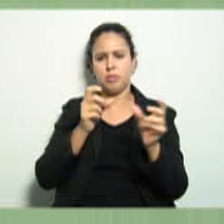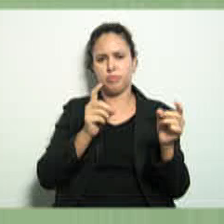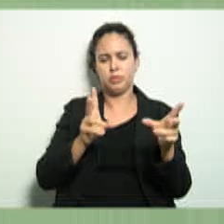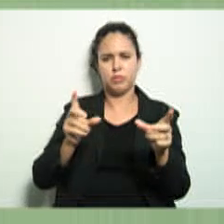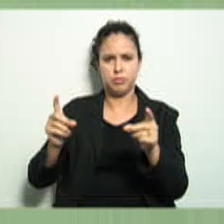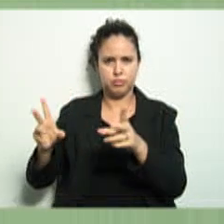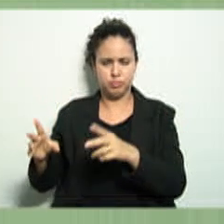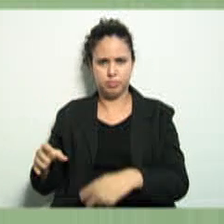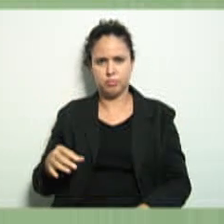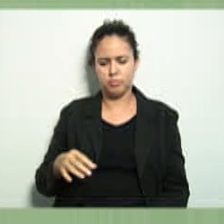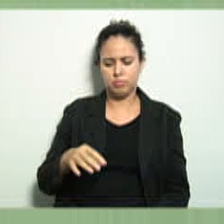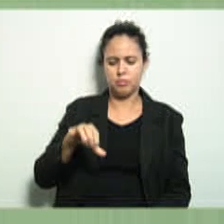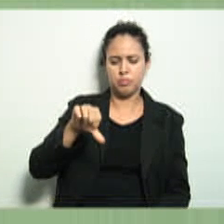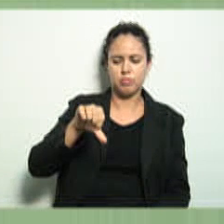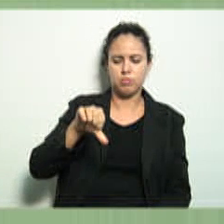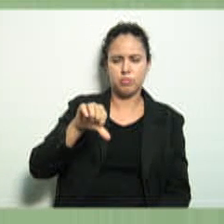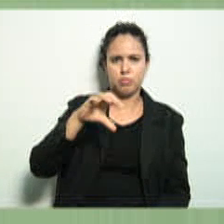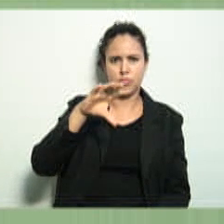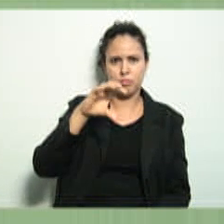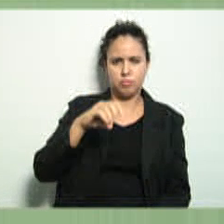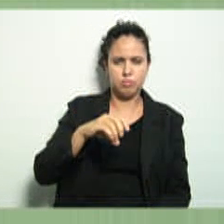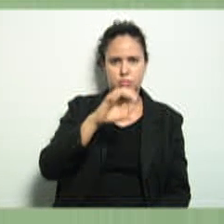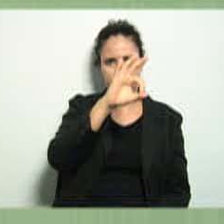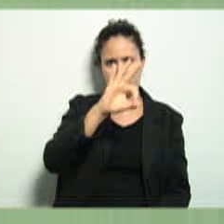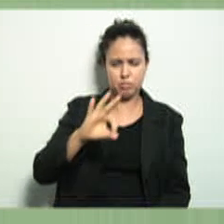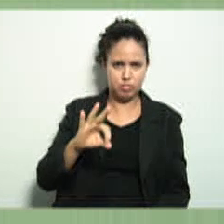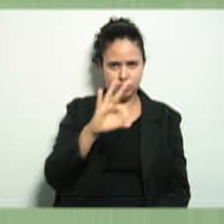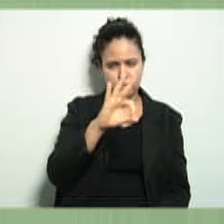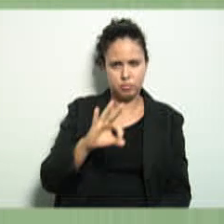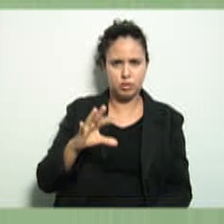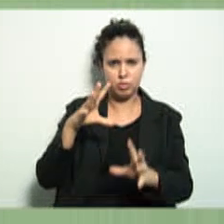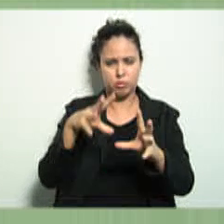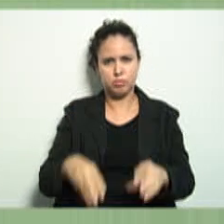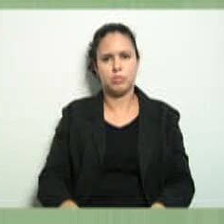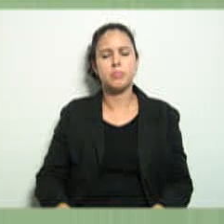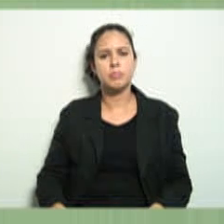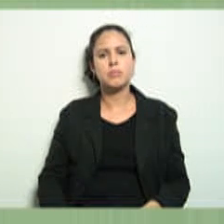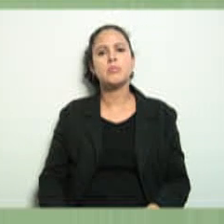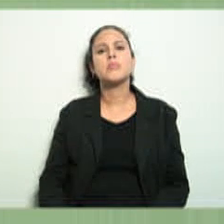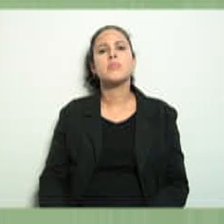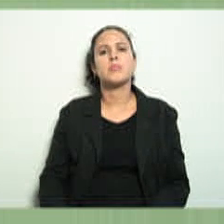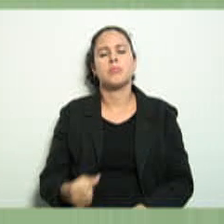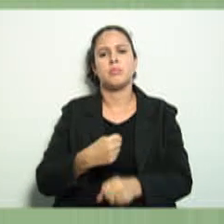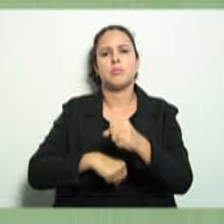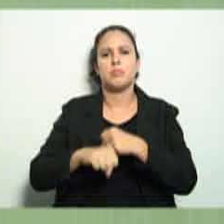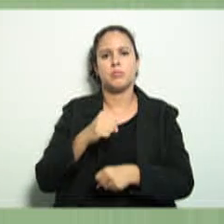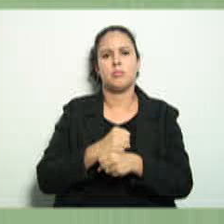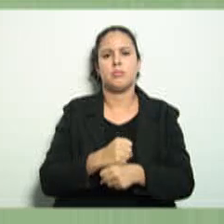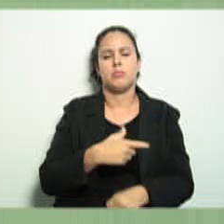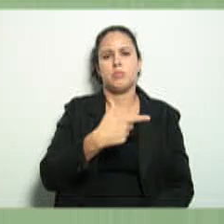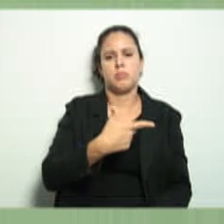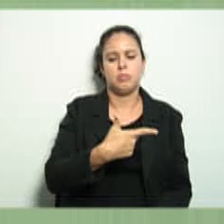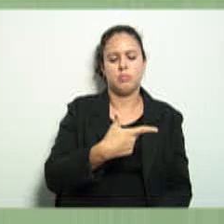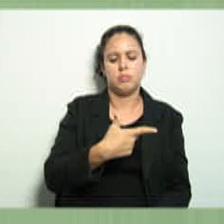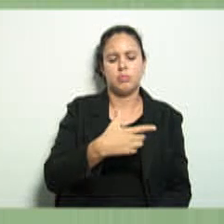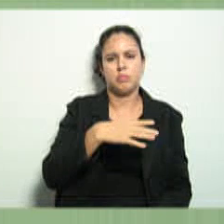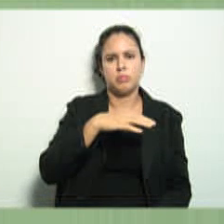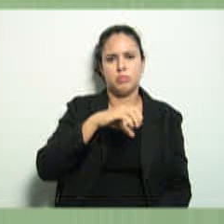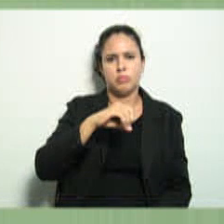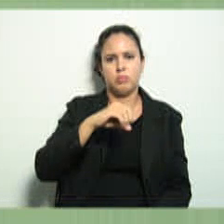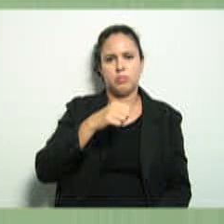representa mais de 90% de toda a pauta de exportações nos anos de 2012 a